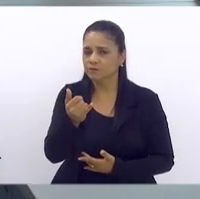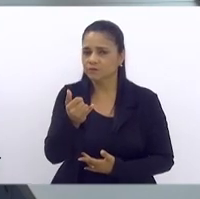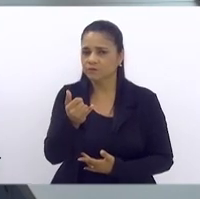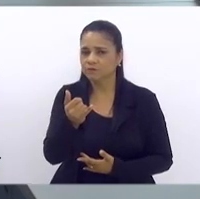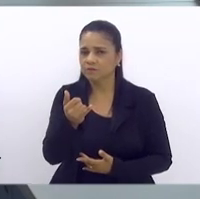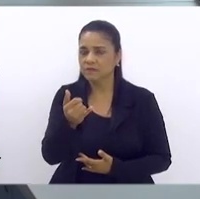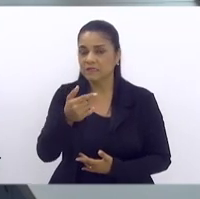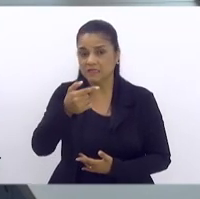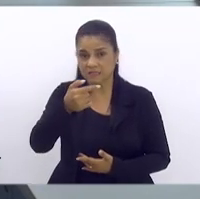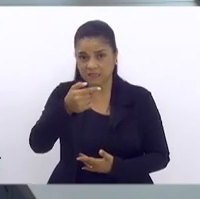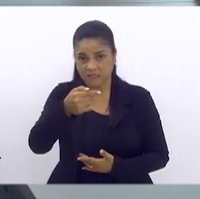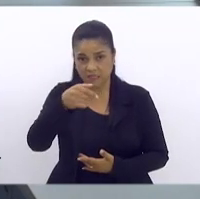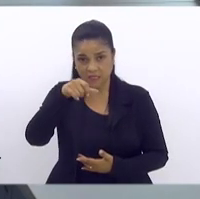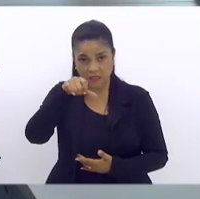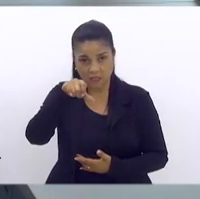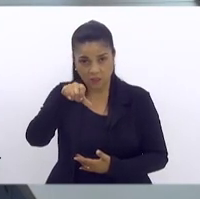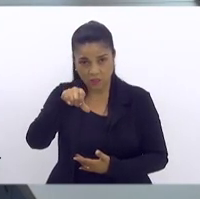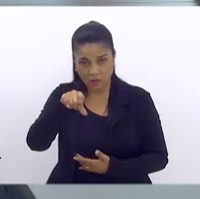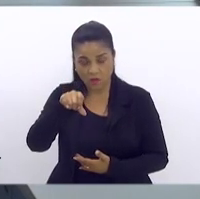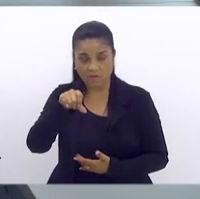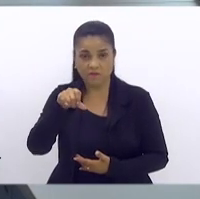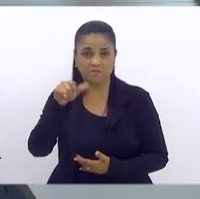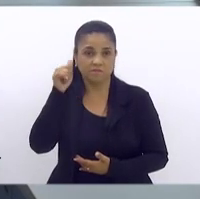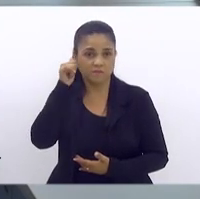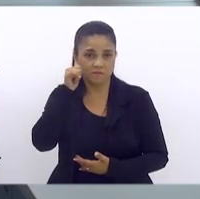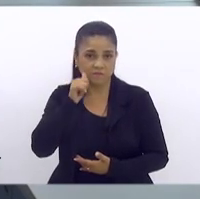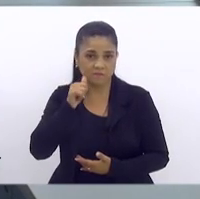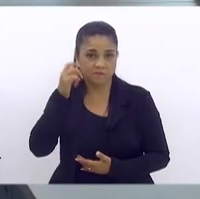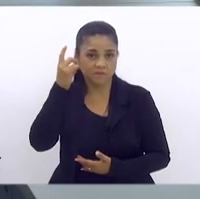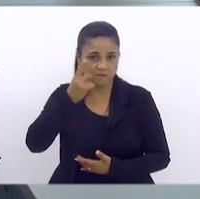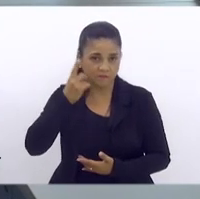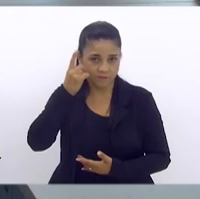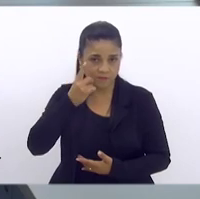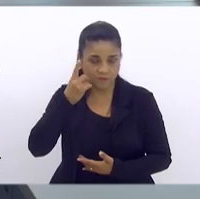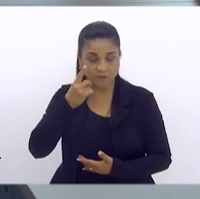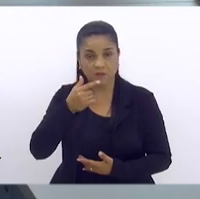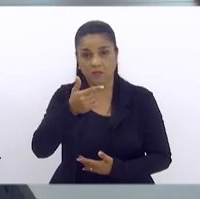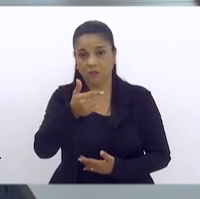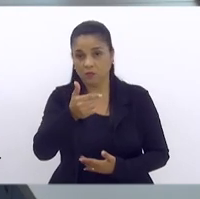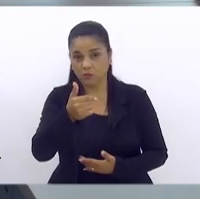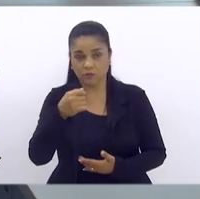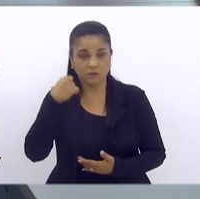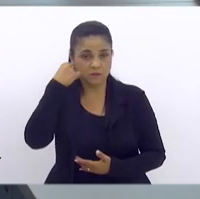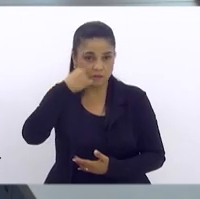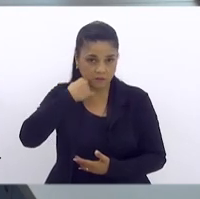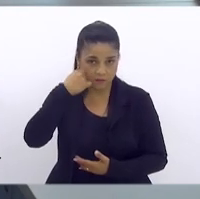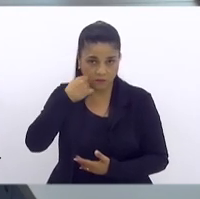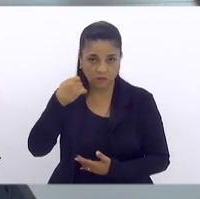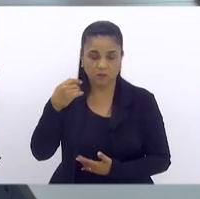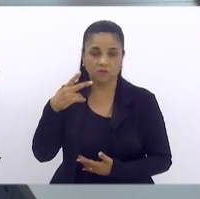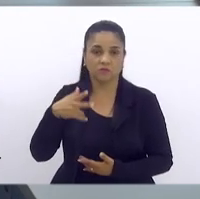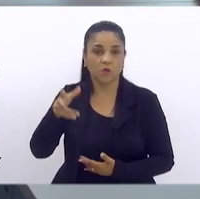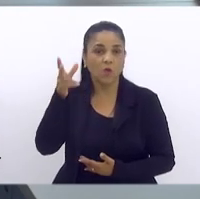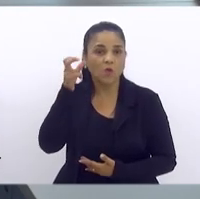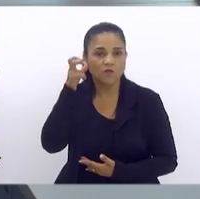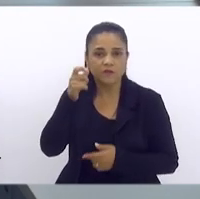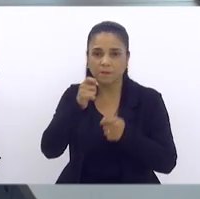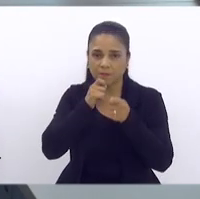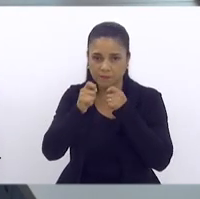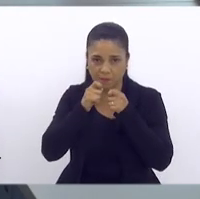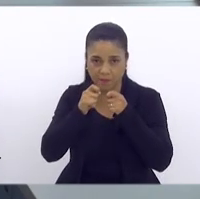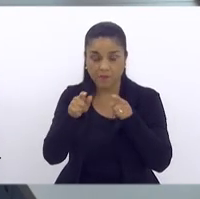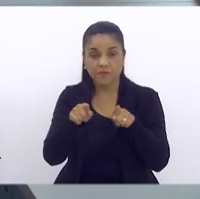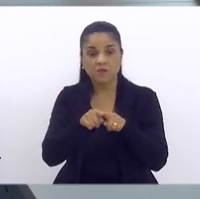ouvidas 79 deputadas federais e 12 senadoras. Só para eu saber a proporção, nesse período